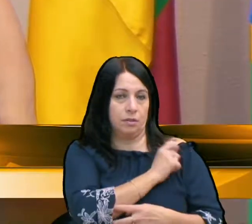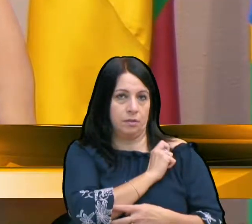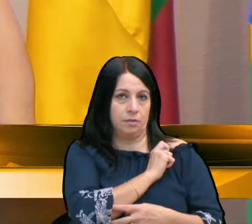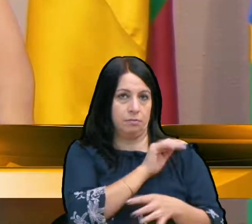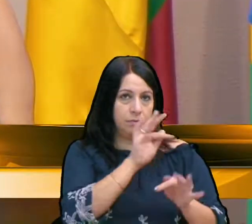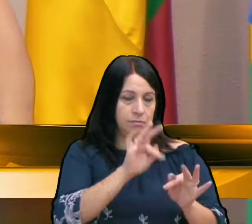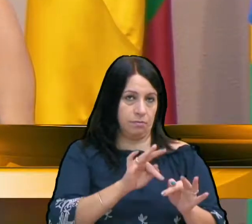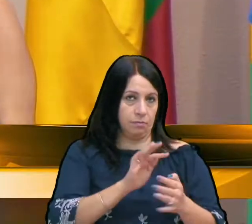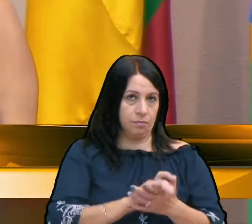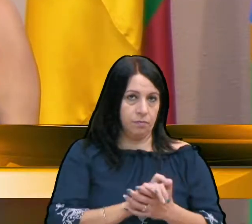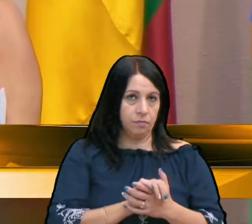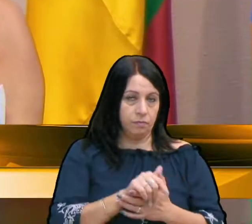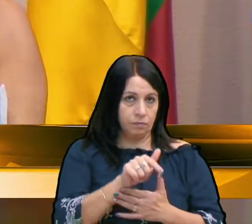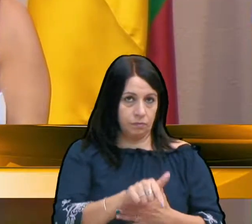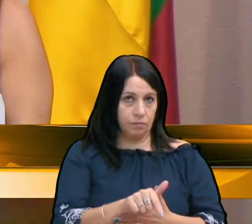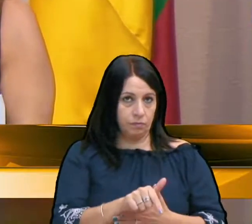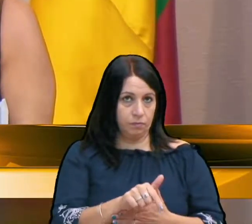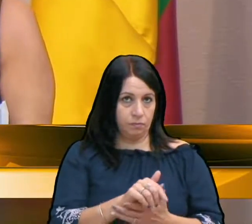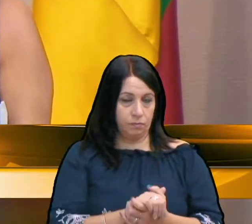finalizar, presidente, eu quero dizer